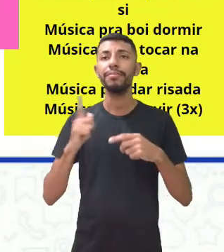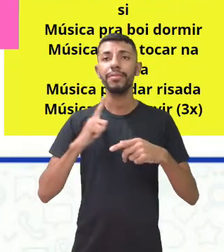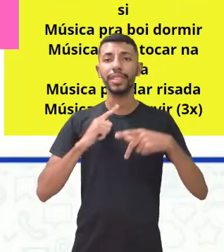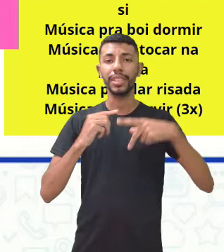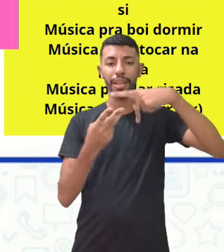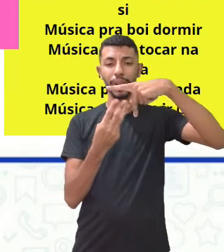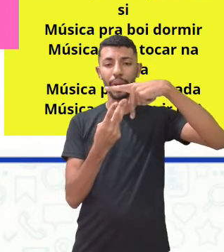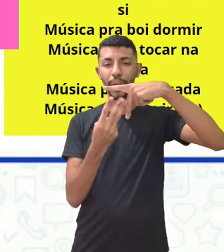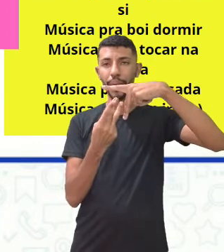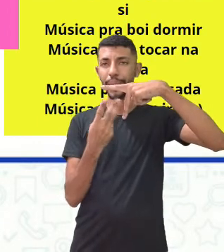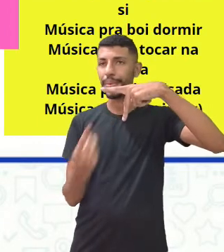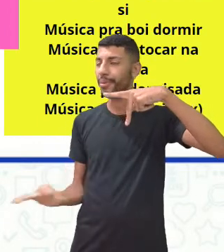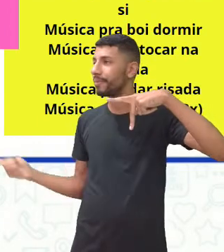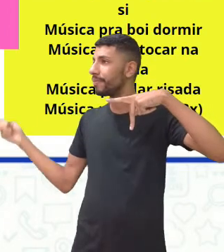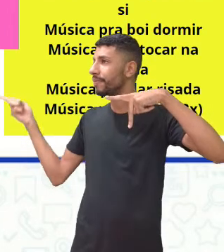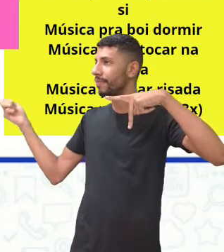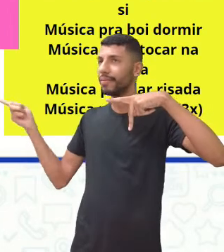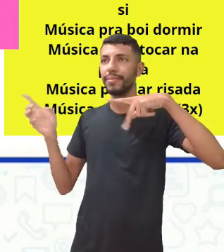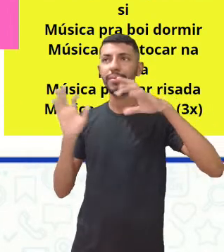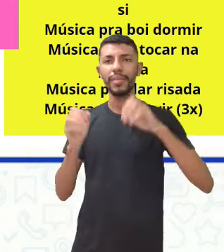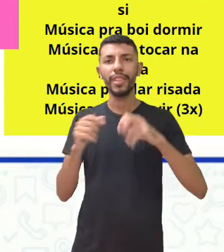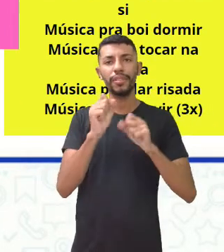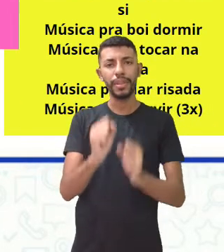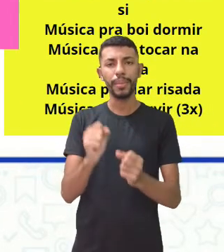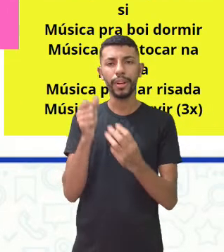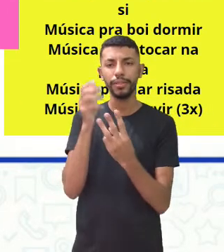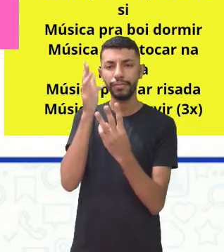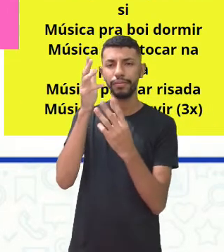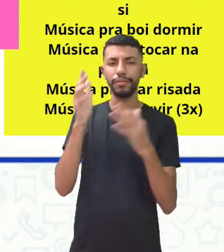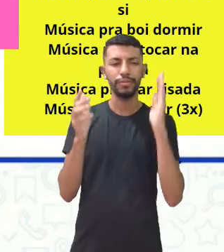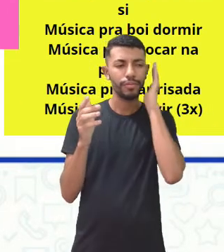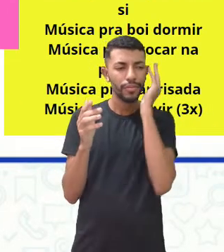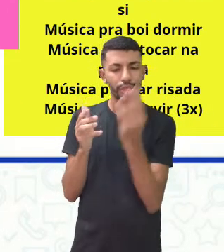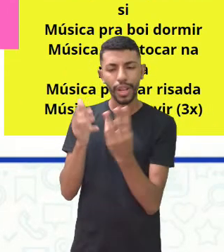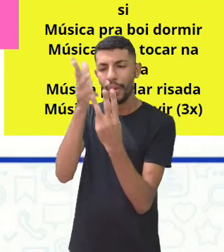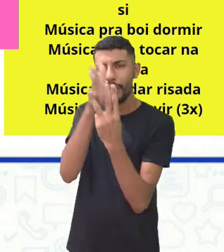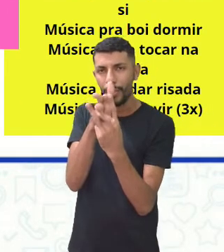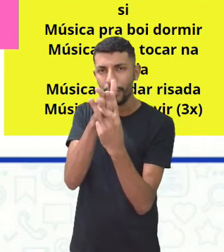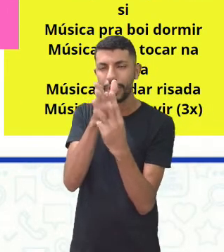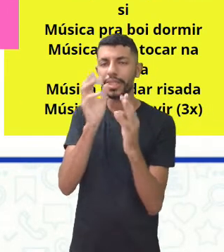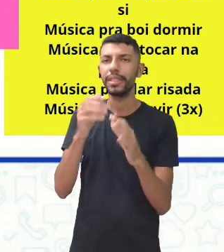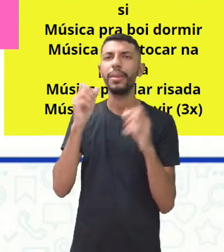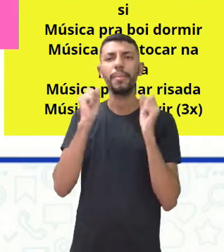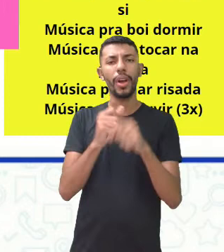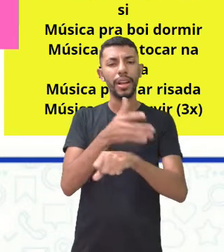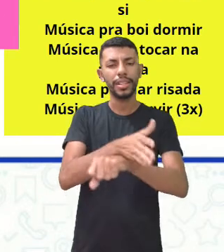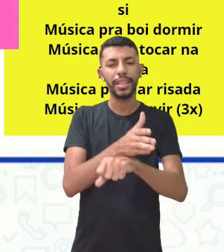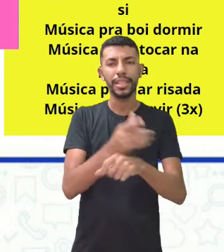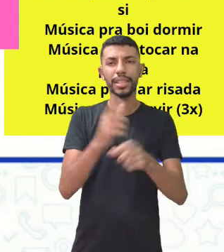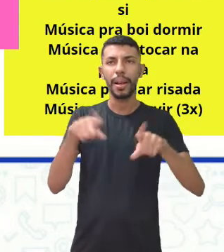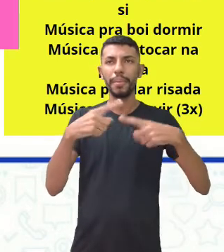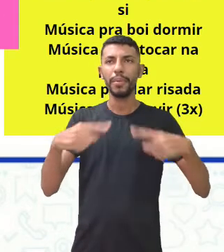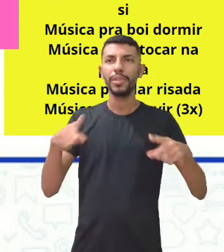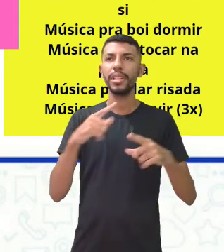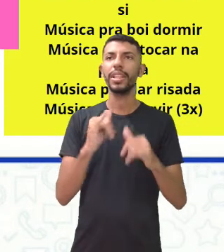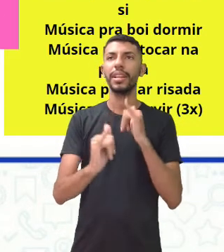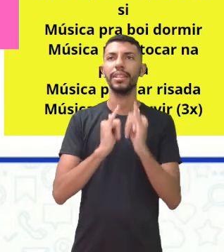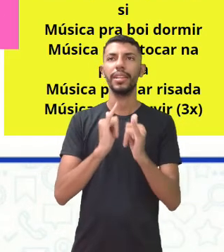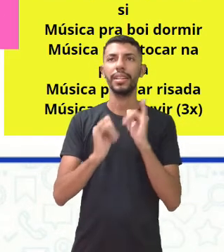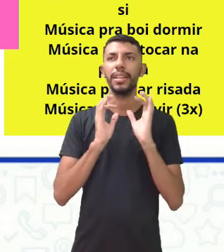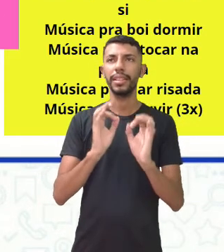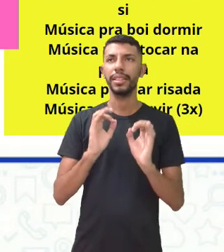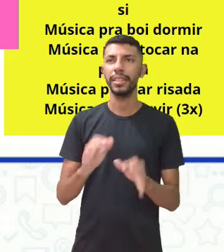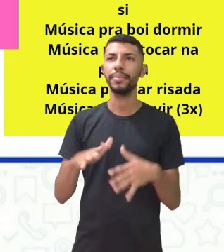um QR Code. Você aponta seu celular e pode acessar essa música na internet, tá certo?